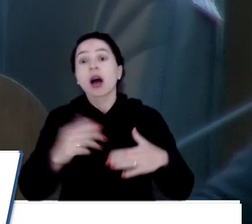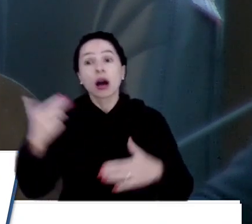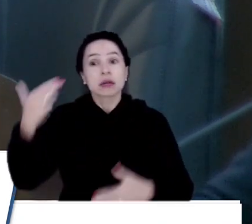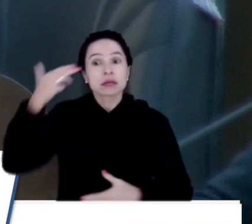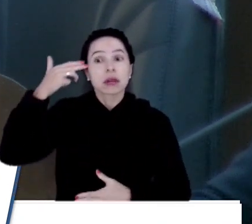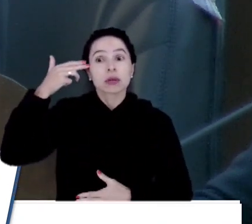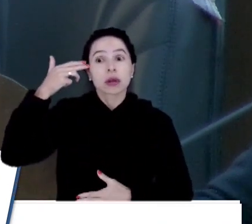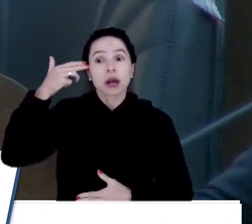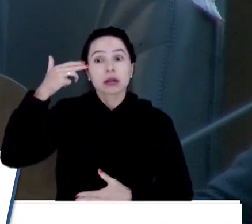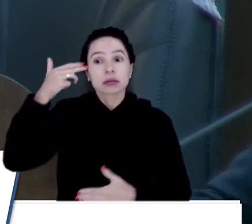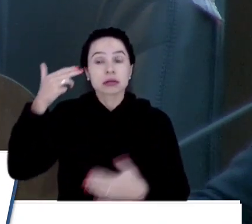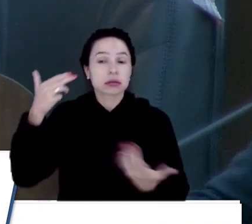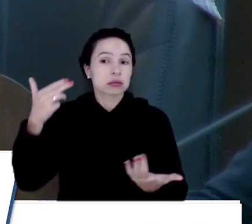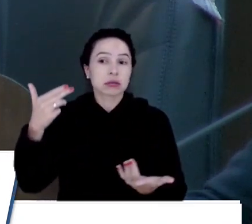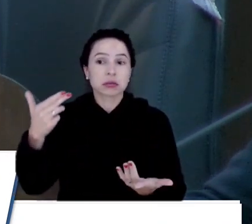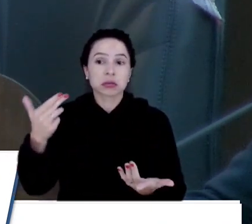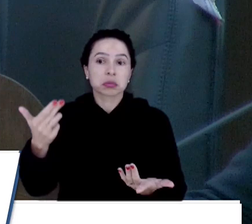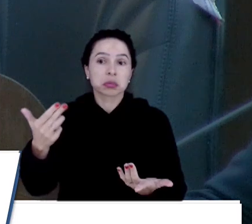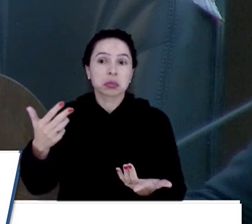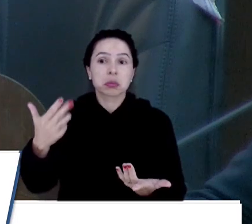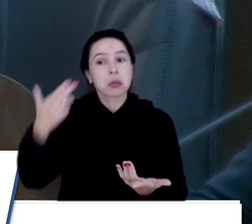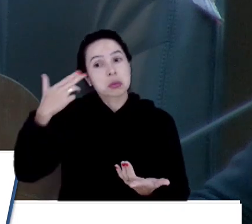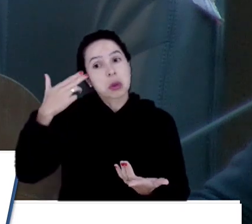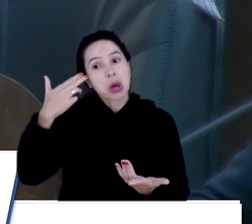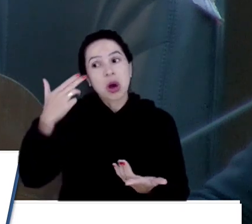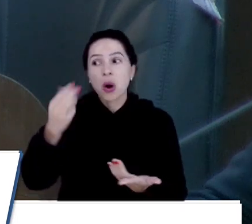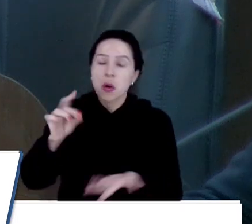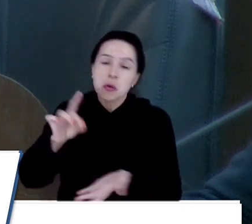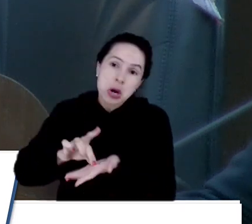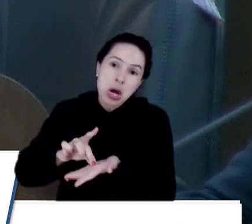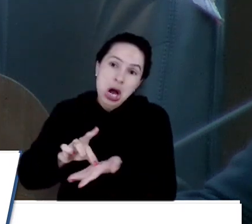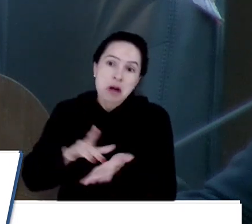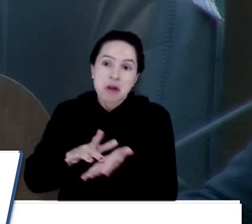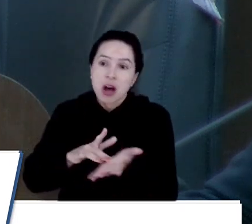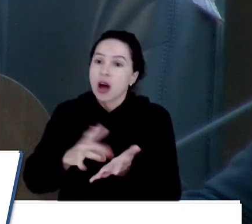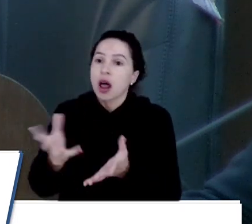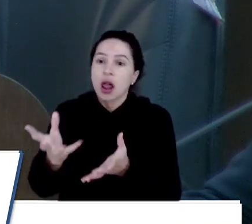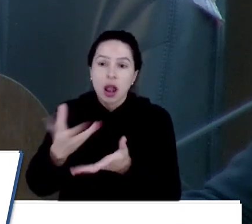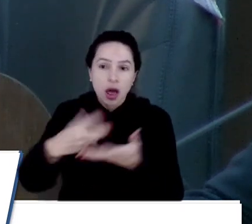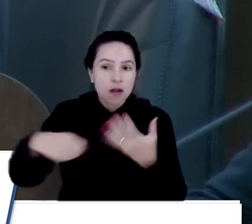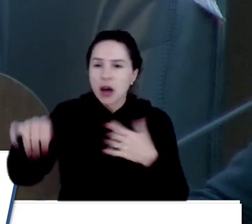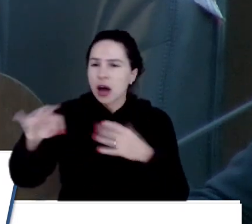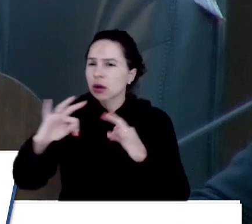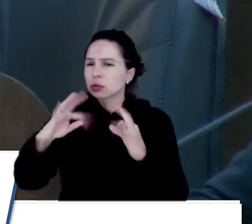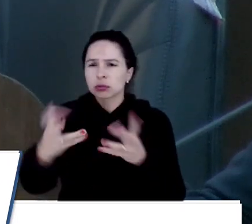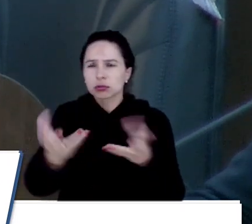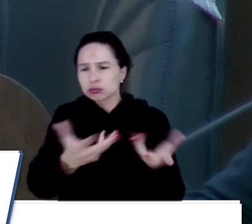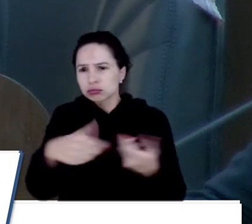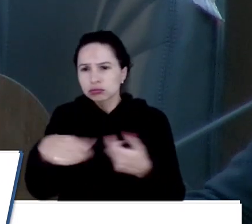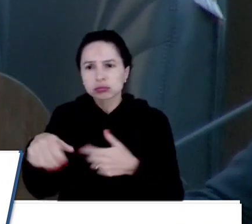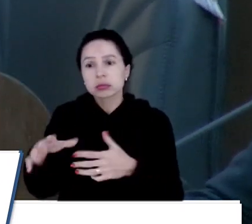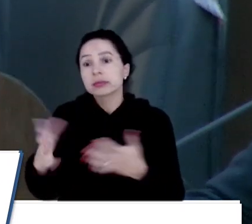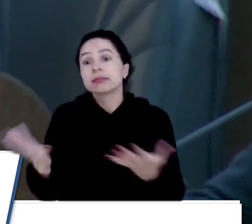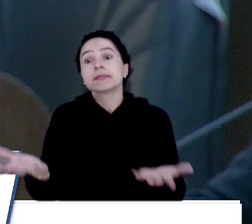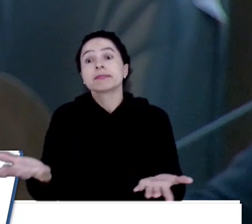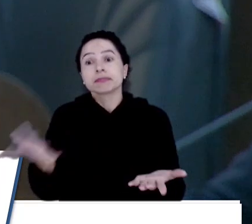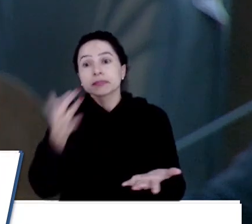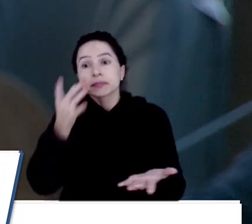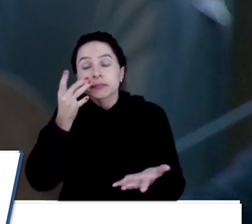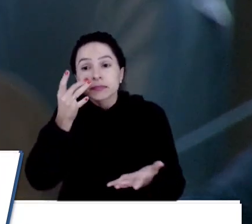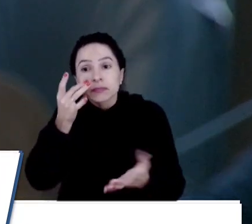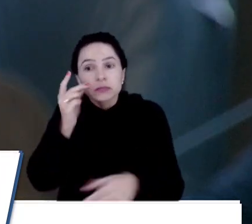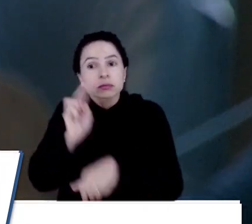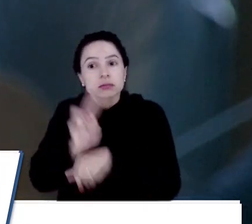com ou uma pistola, ou uma réplica de uma pistola, levaram corrente e tudo dele. Então, a presença da autoridade